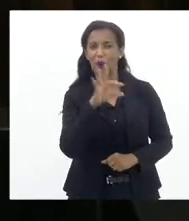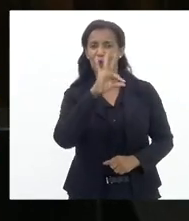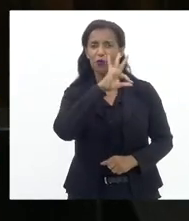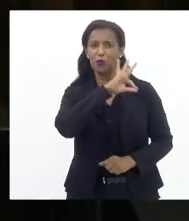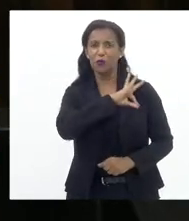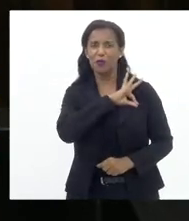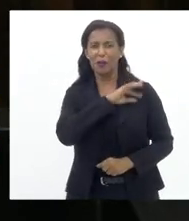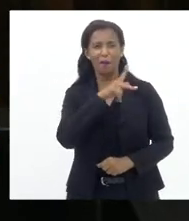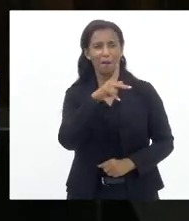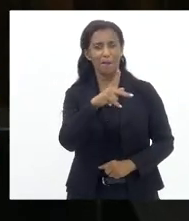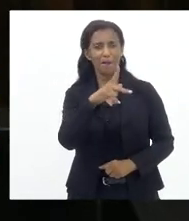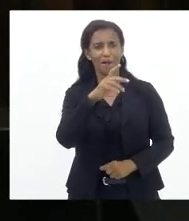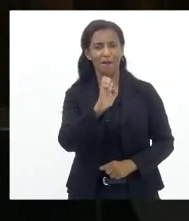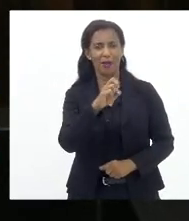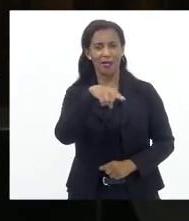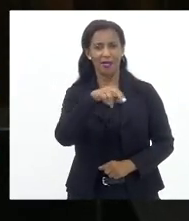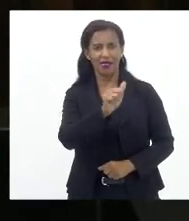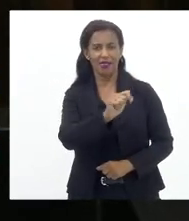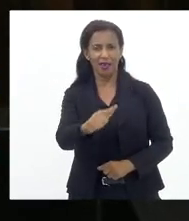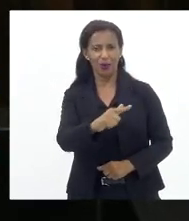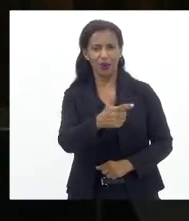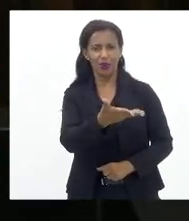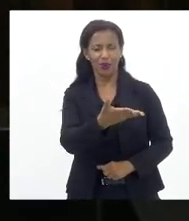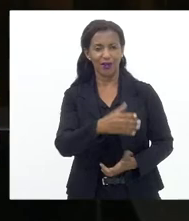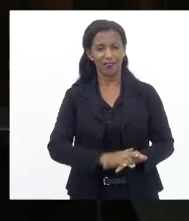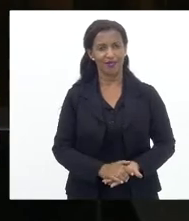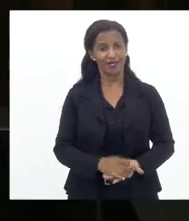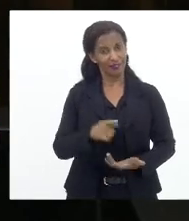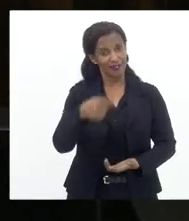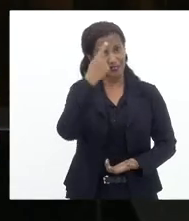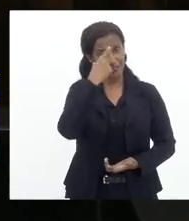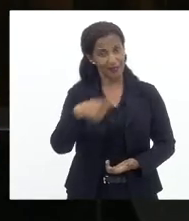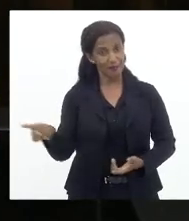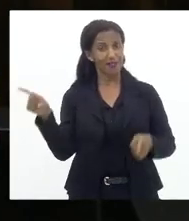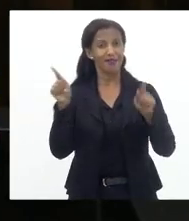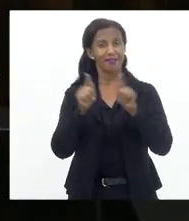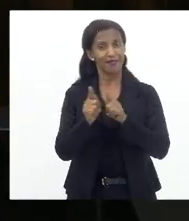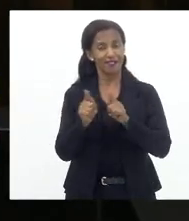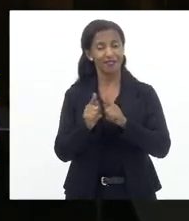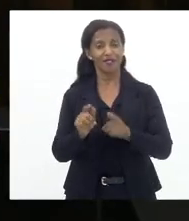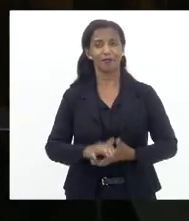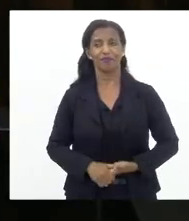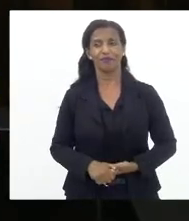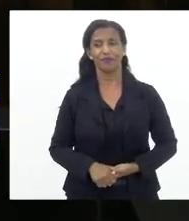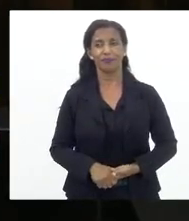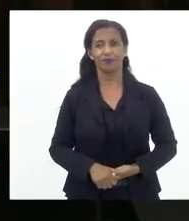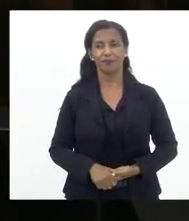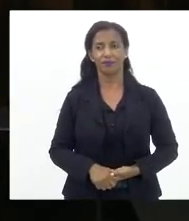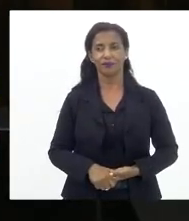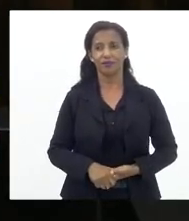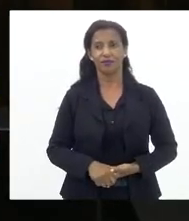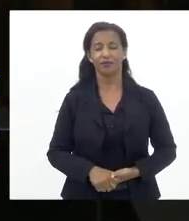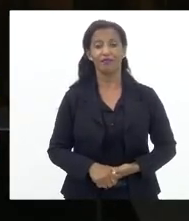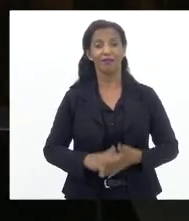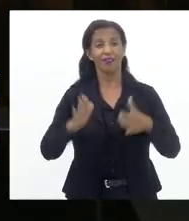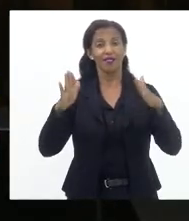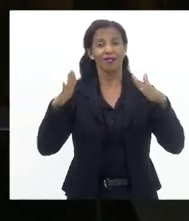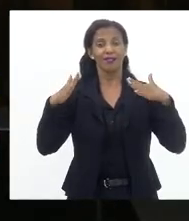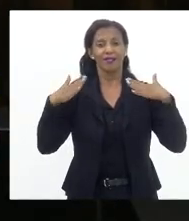policiais penais desse estado e dessa vez uma semana tivemos aqui a